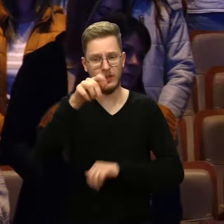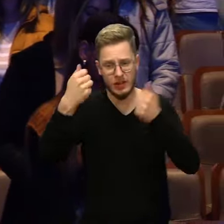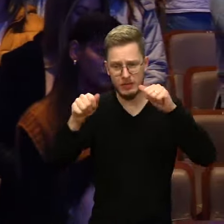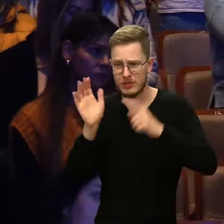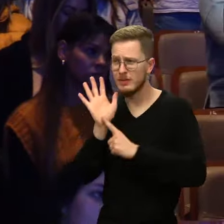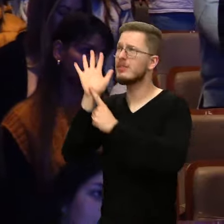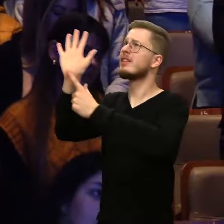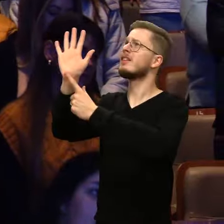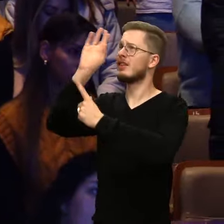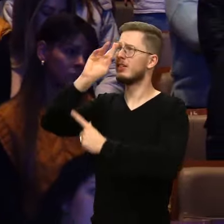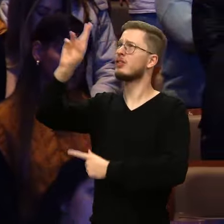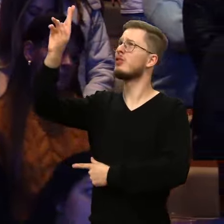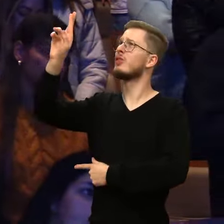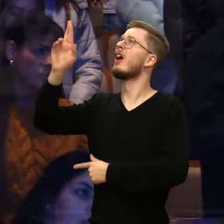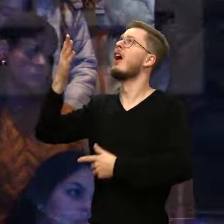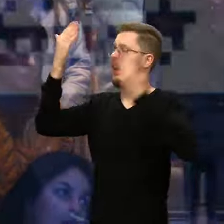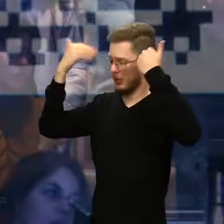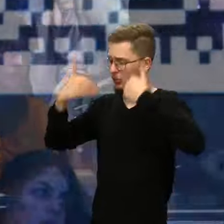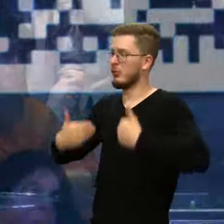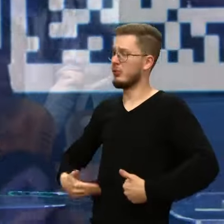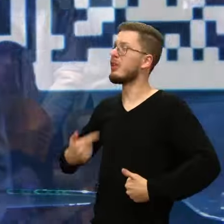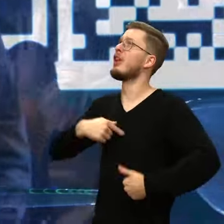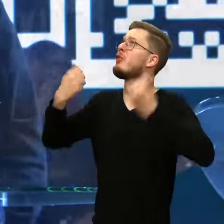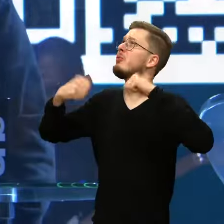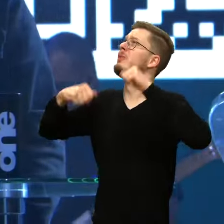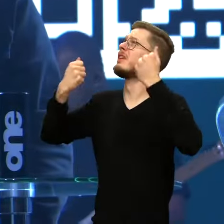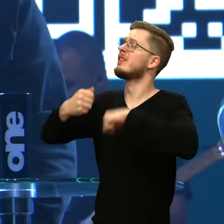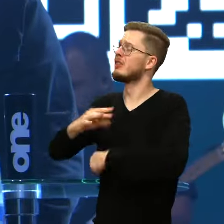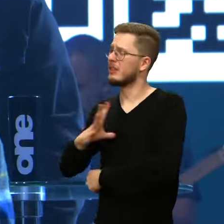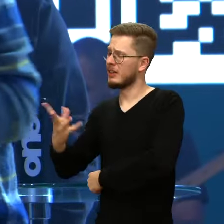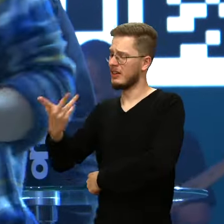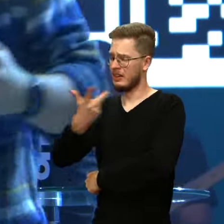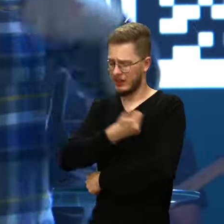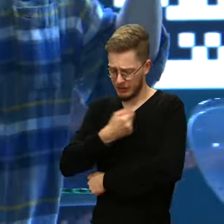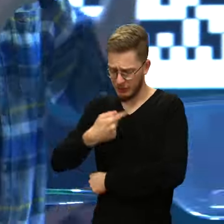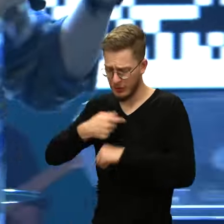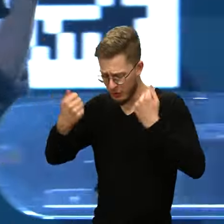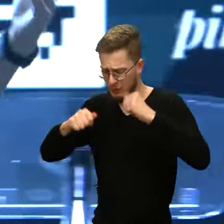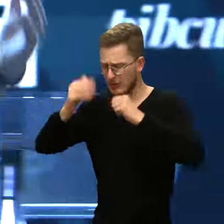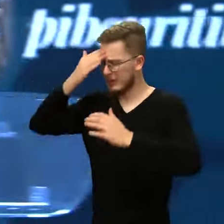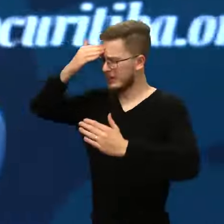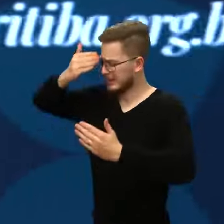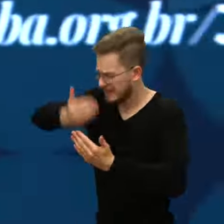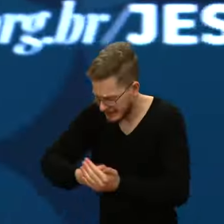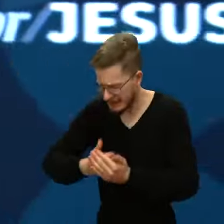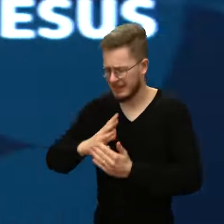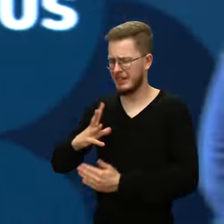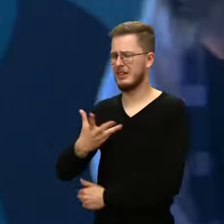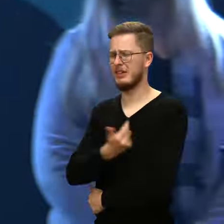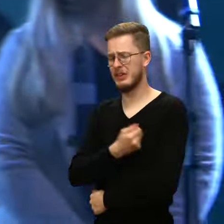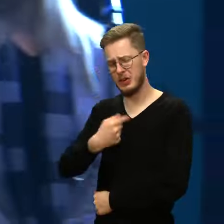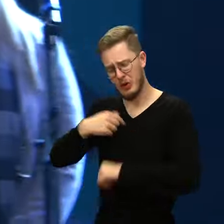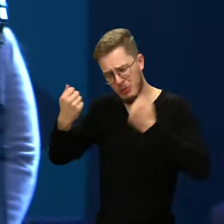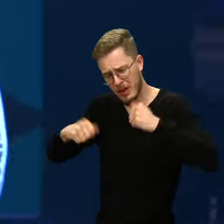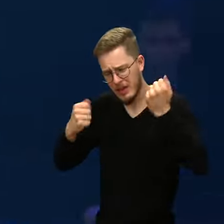Eu preciso da tua salvação, eu preciso da certeza da tua salvação, eu preciso começar de novo,